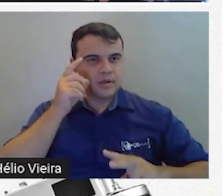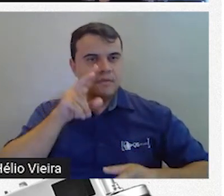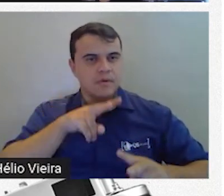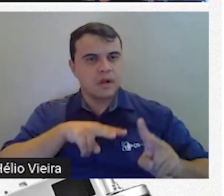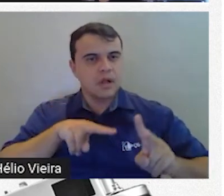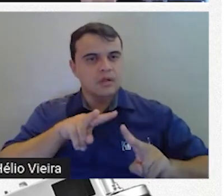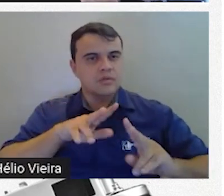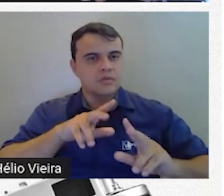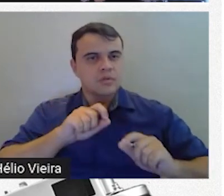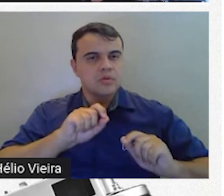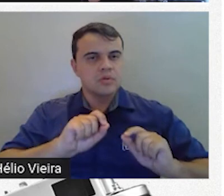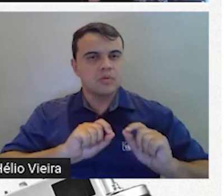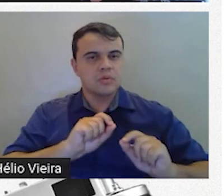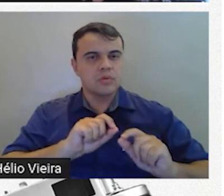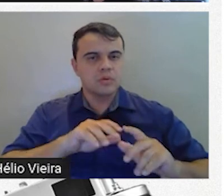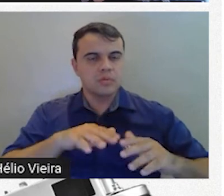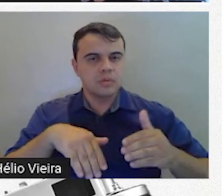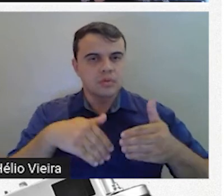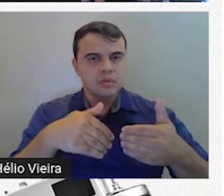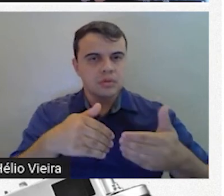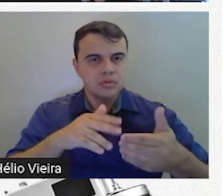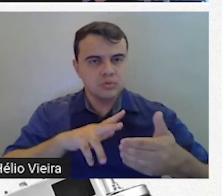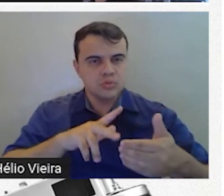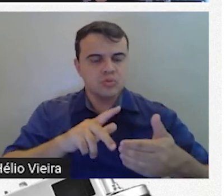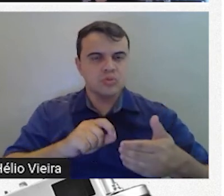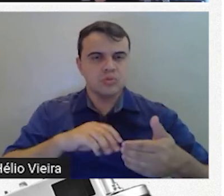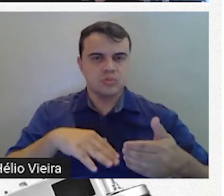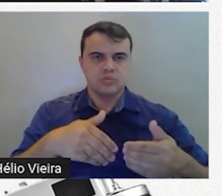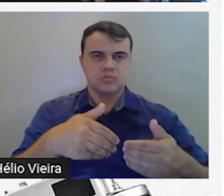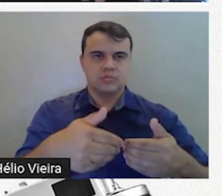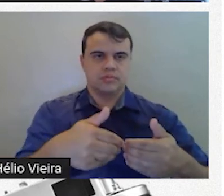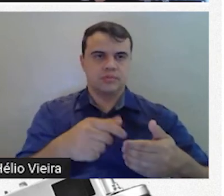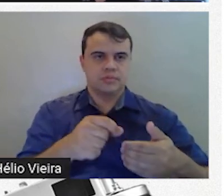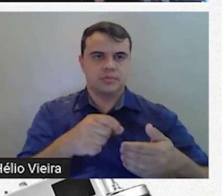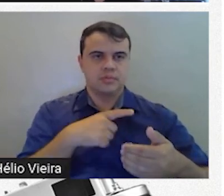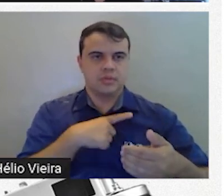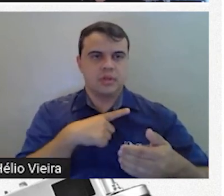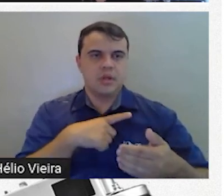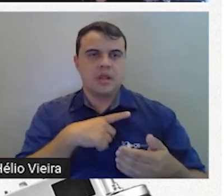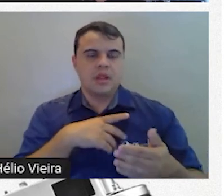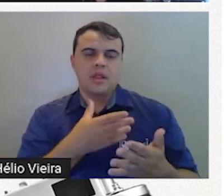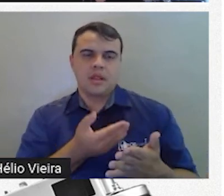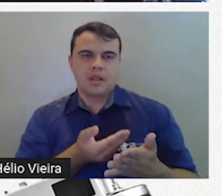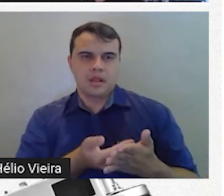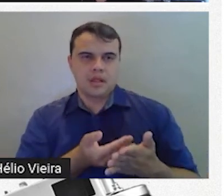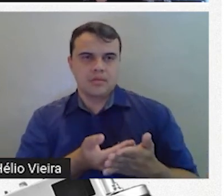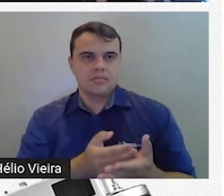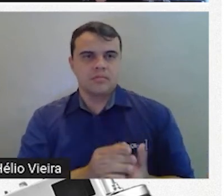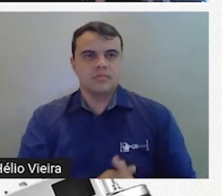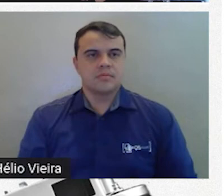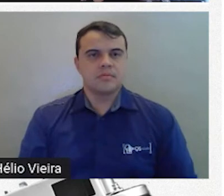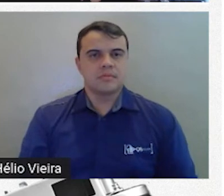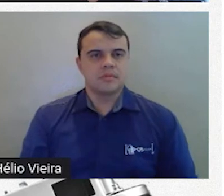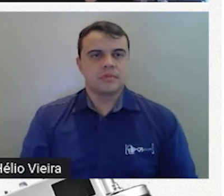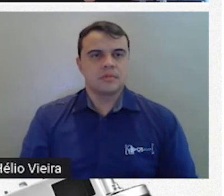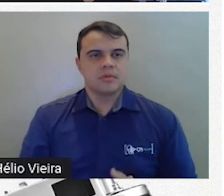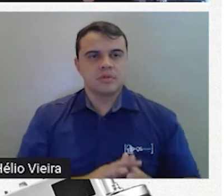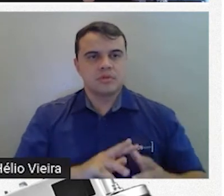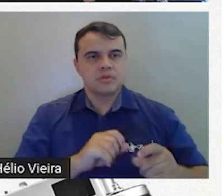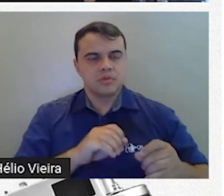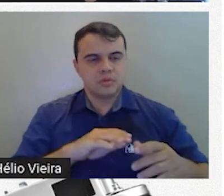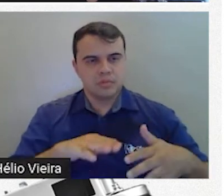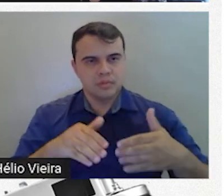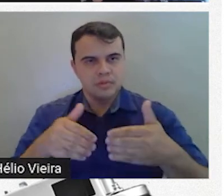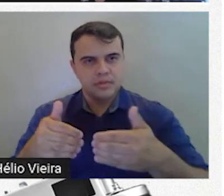como ao longo de todo o processo, né, da aula. Na verdade, todo o processo